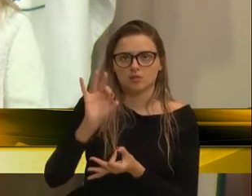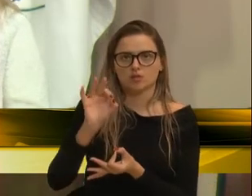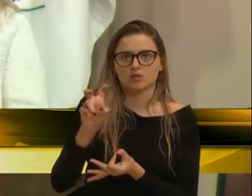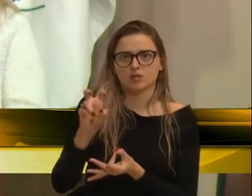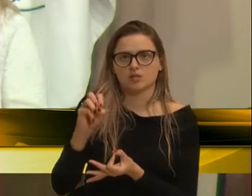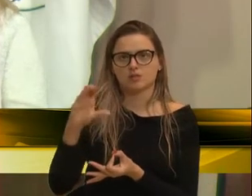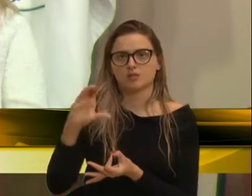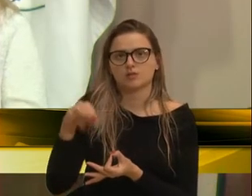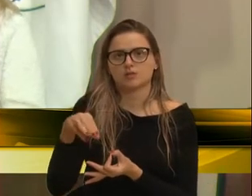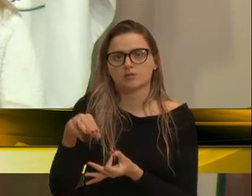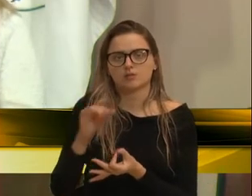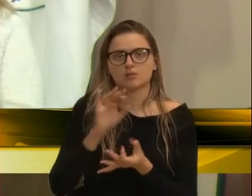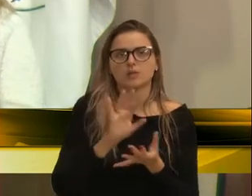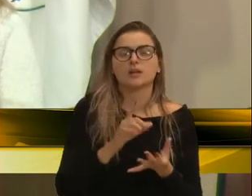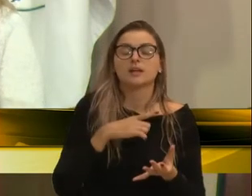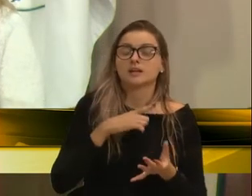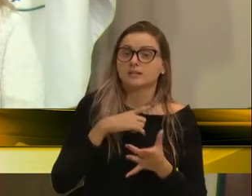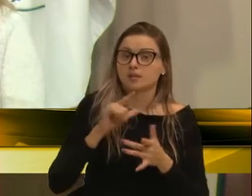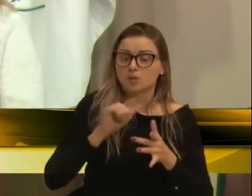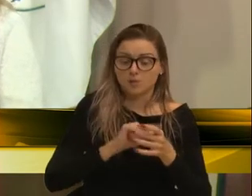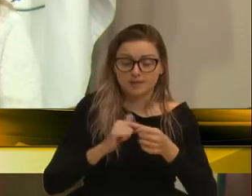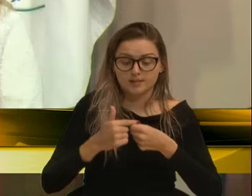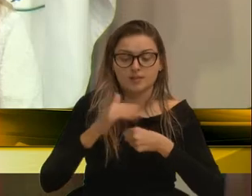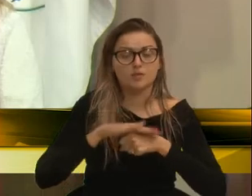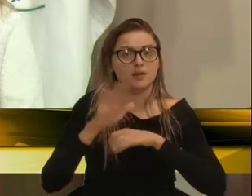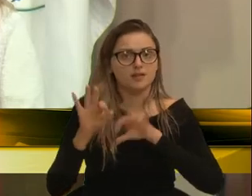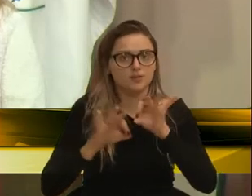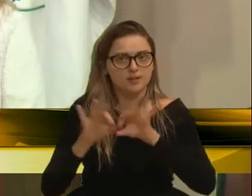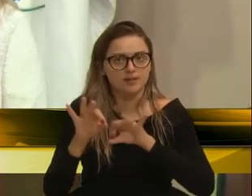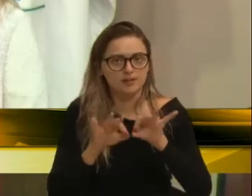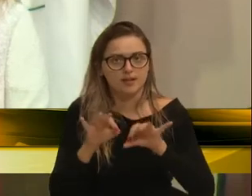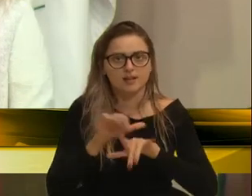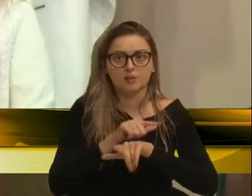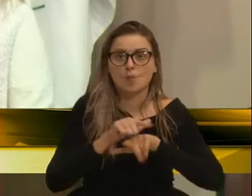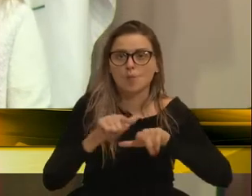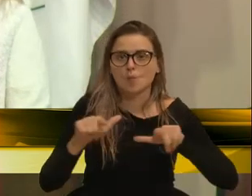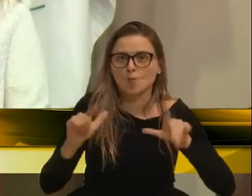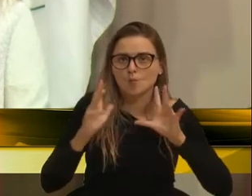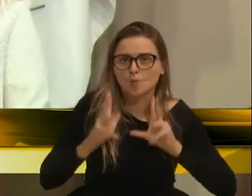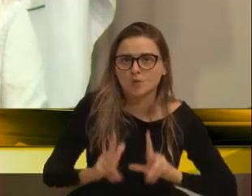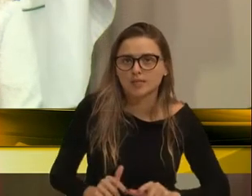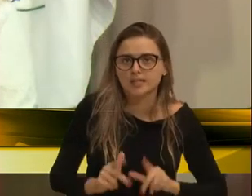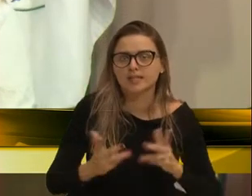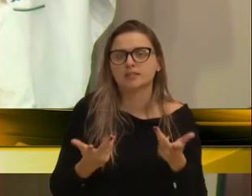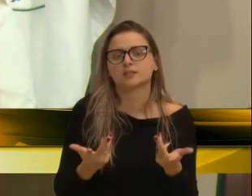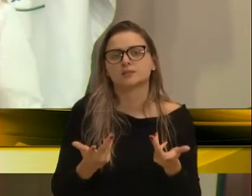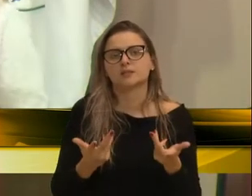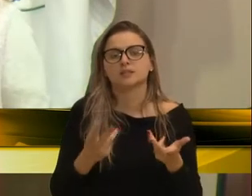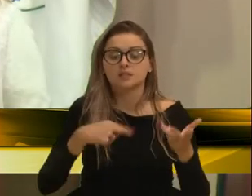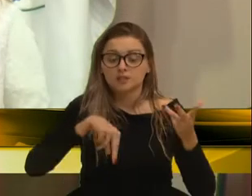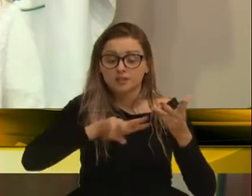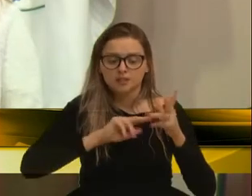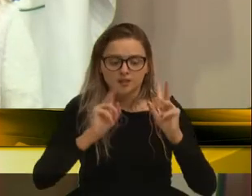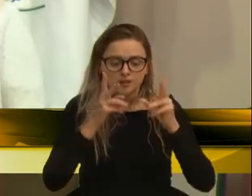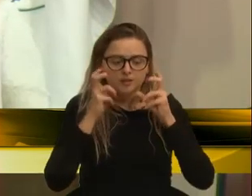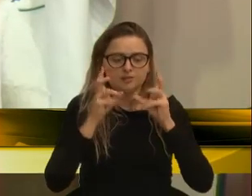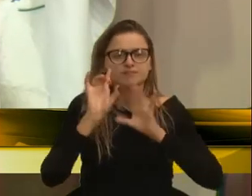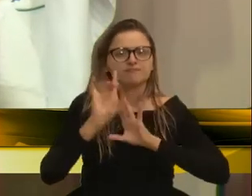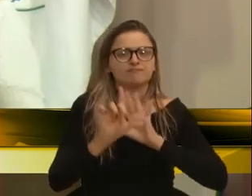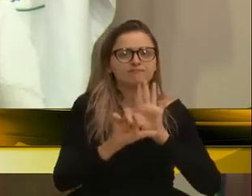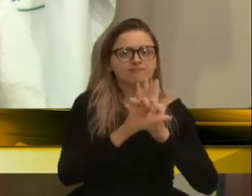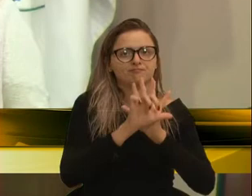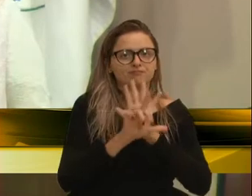uma cidade limpa, organizada. Nós percebemos que somente lei,